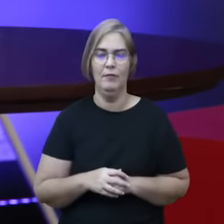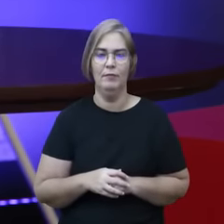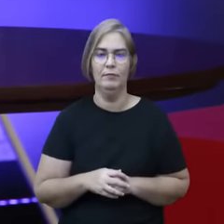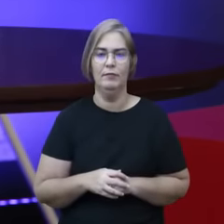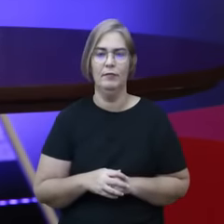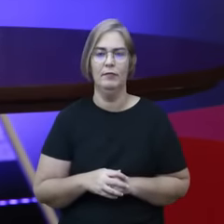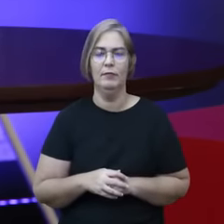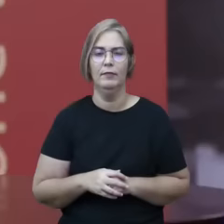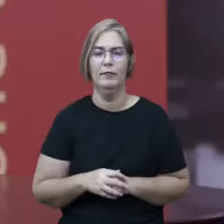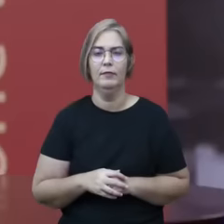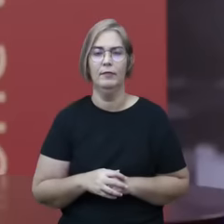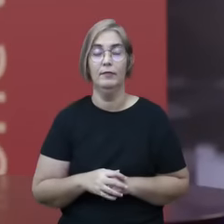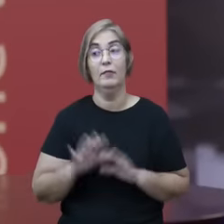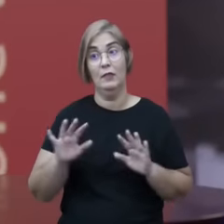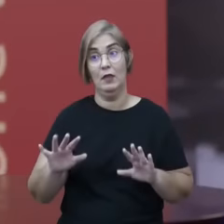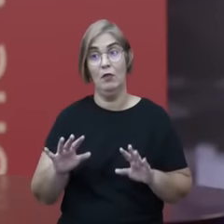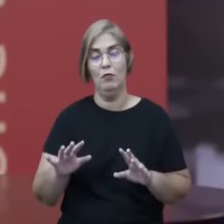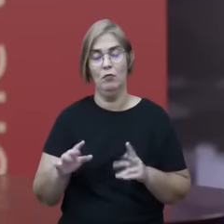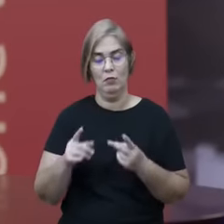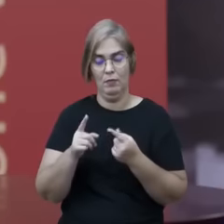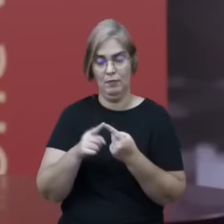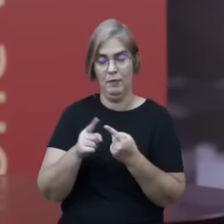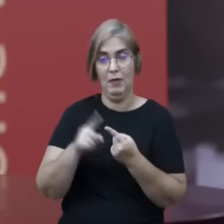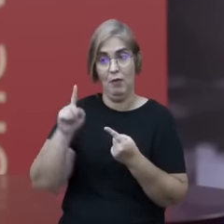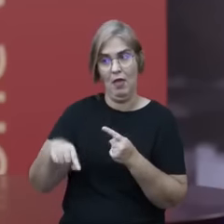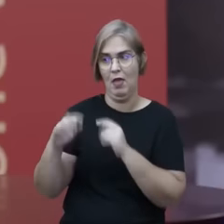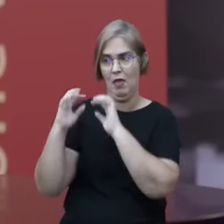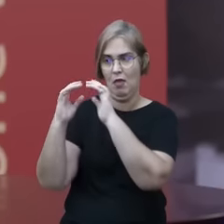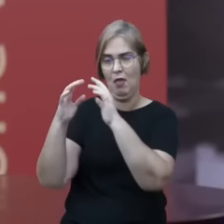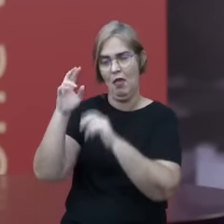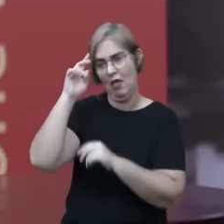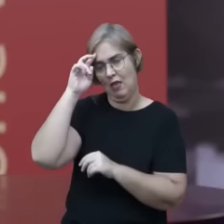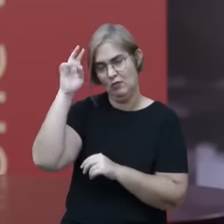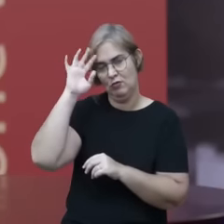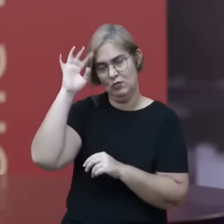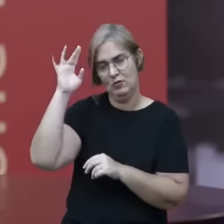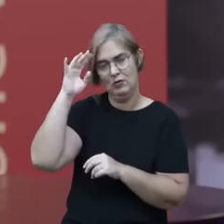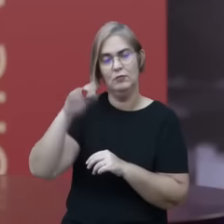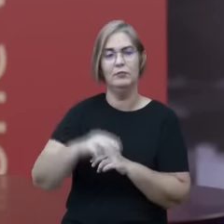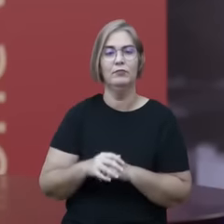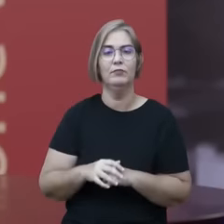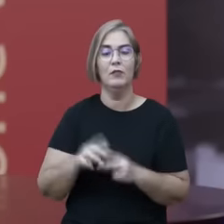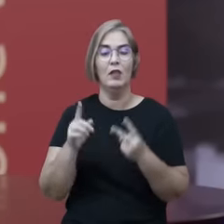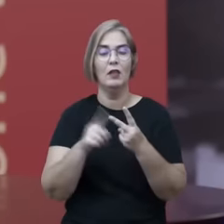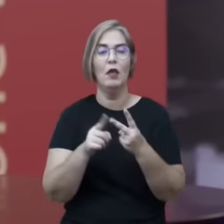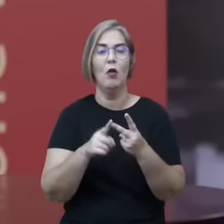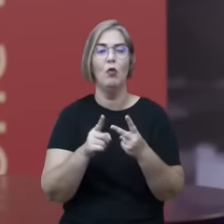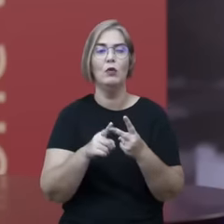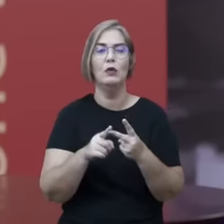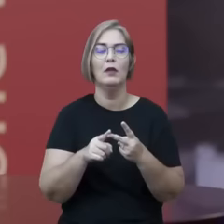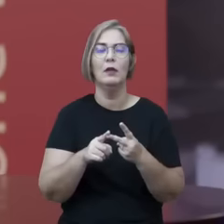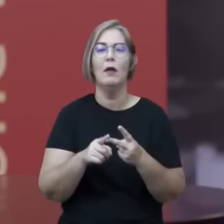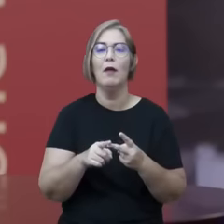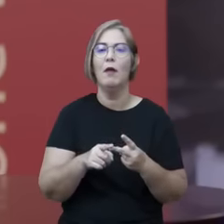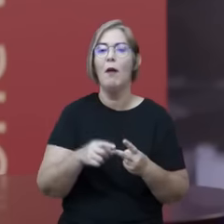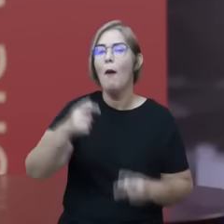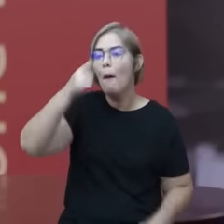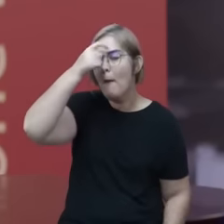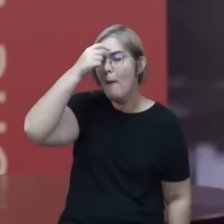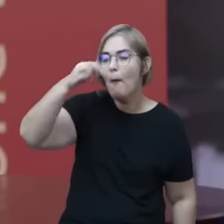primeiro lugar, então o exercício do raciocínio implica imoralidade, porque eh pensar